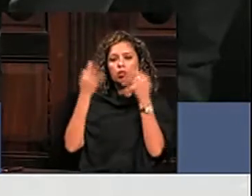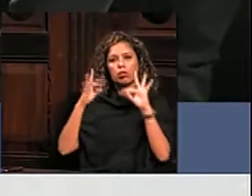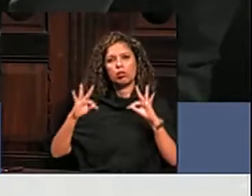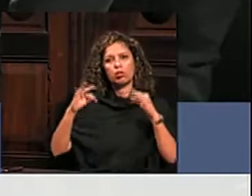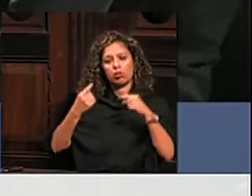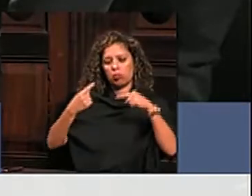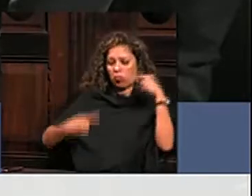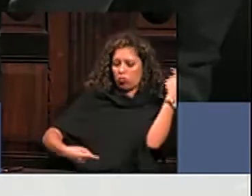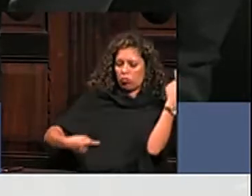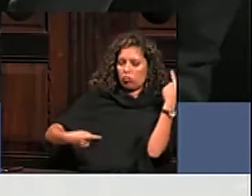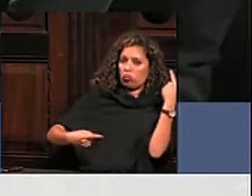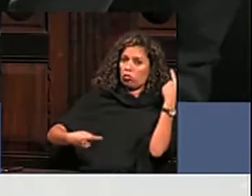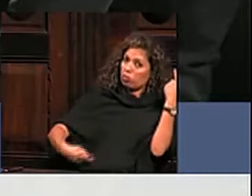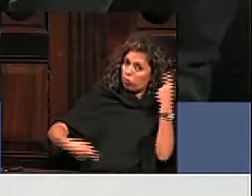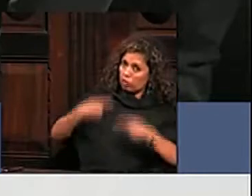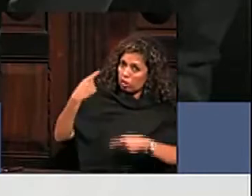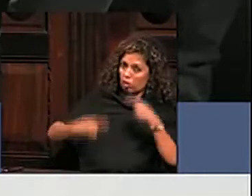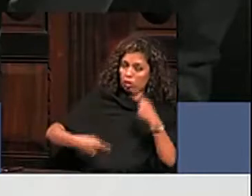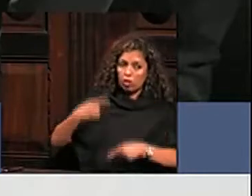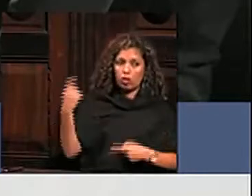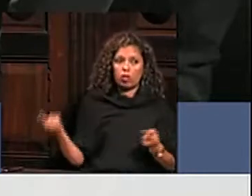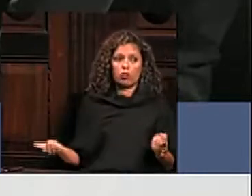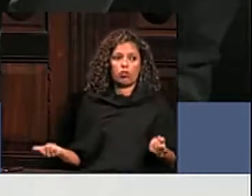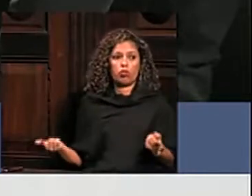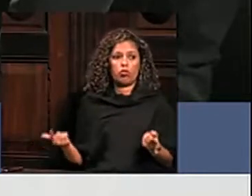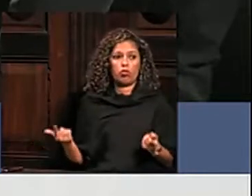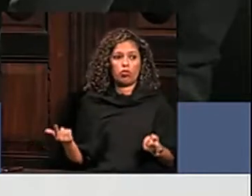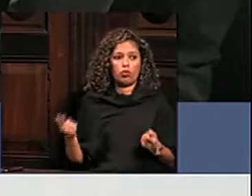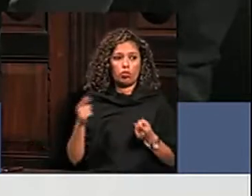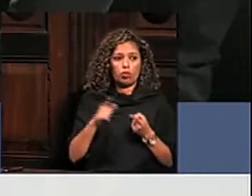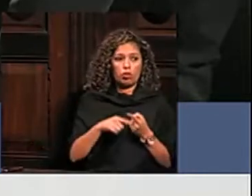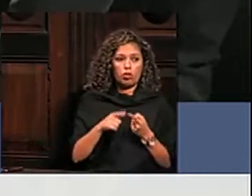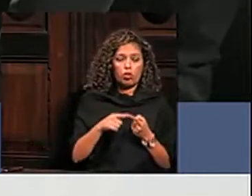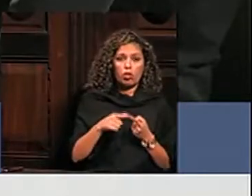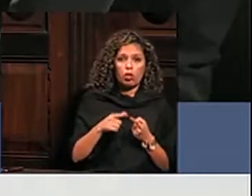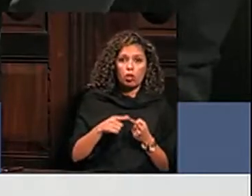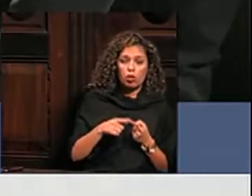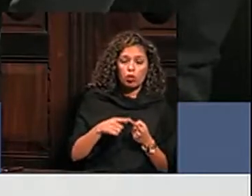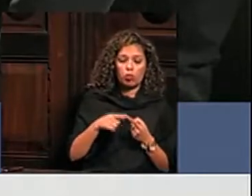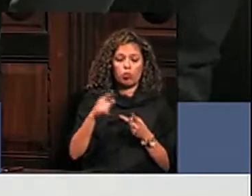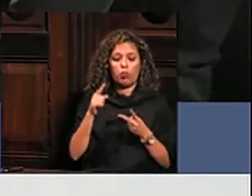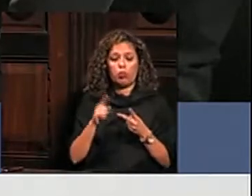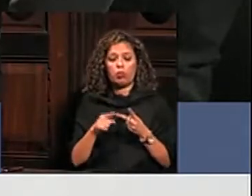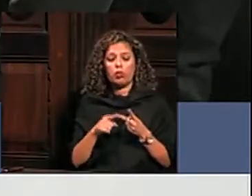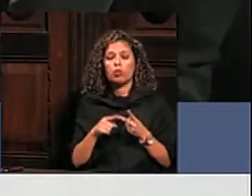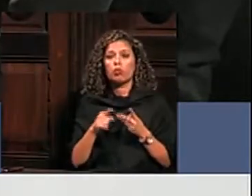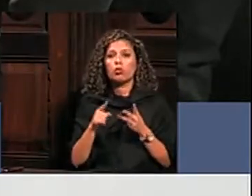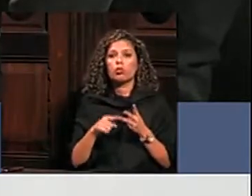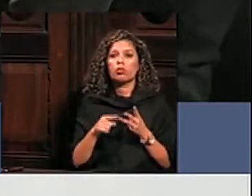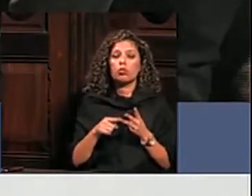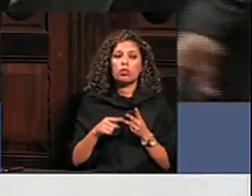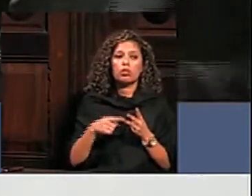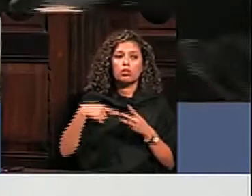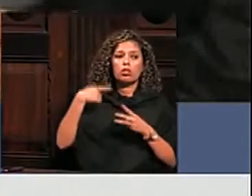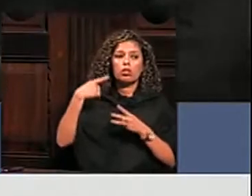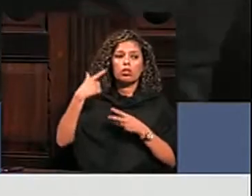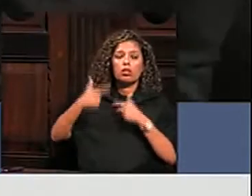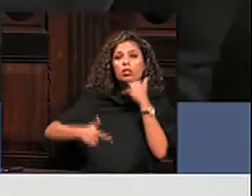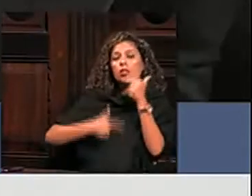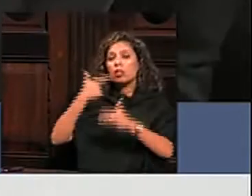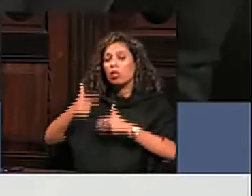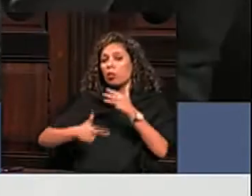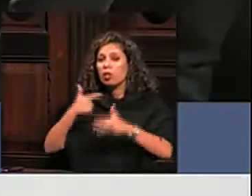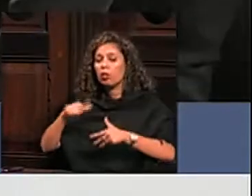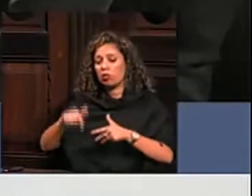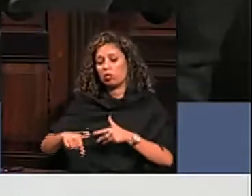com 68 mil votos, no meu segundo mandato com 70 mil votos e no meu terceiro mandato com quase 76